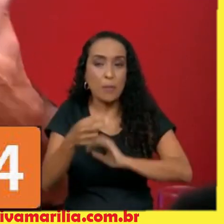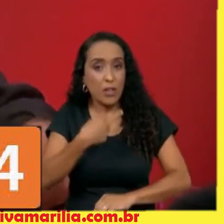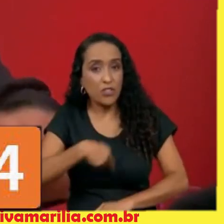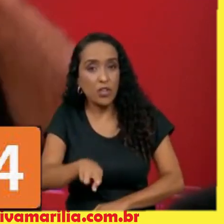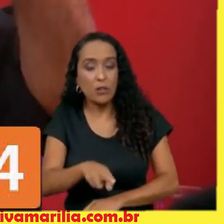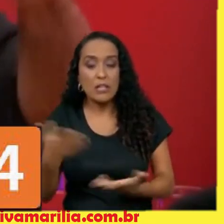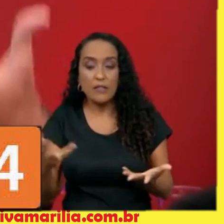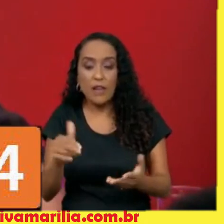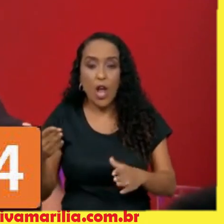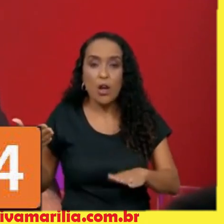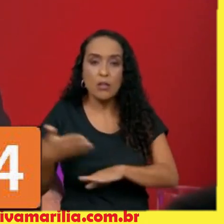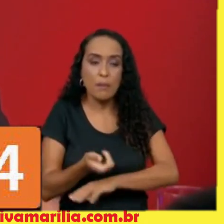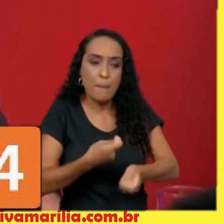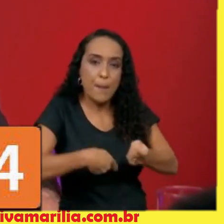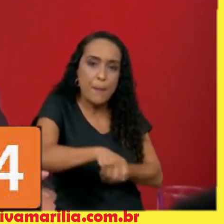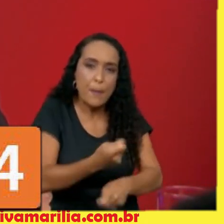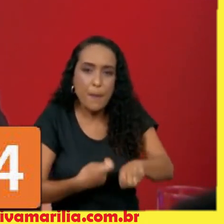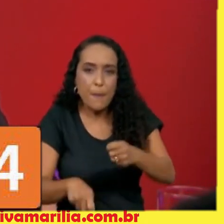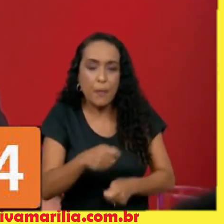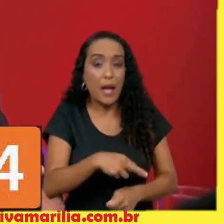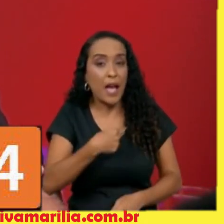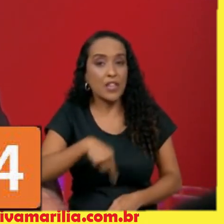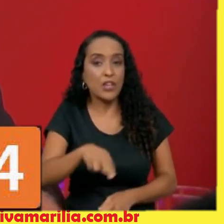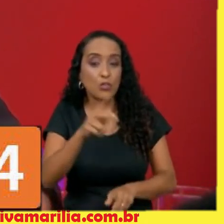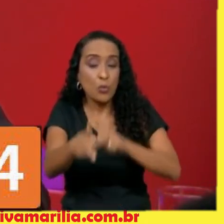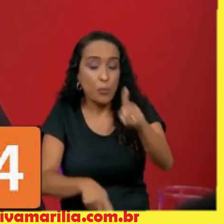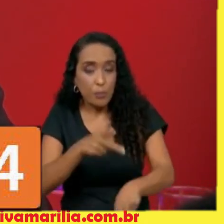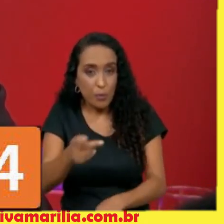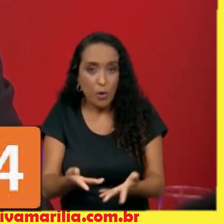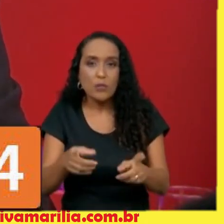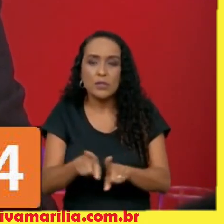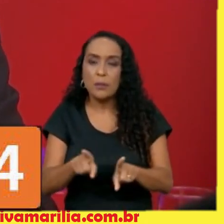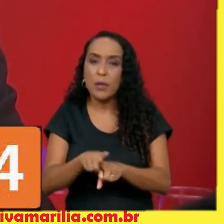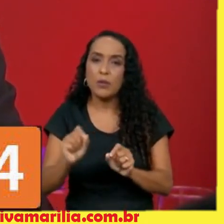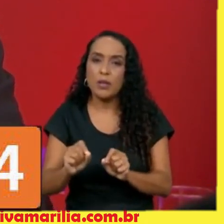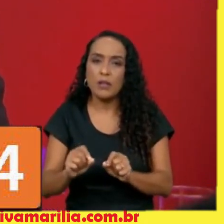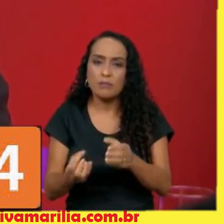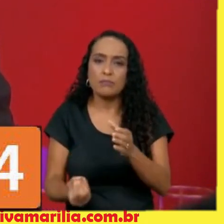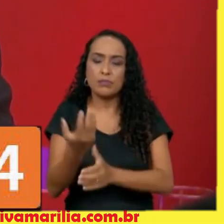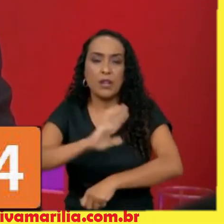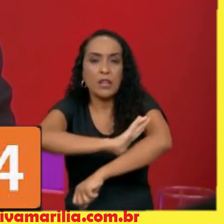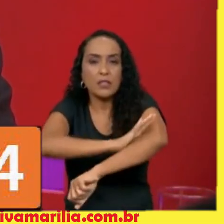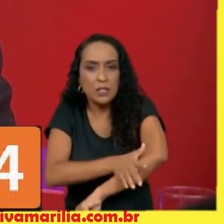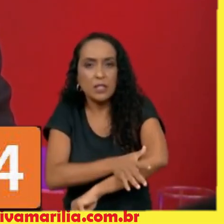entrar manipulando a religiosidade popular e implicando racismo,